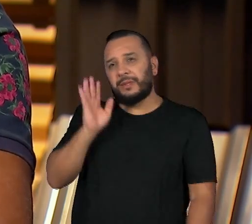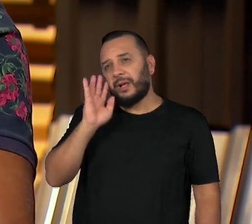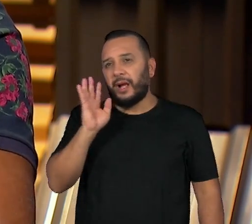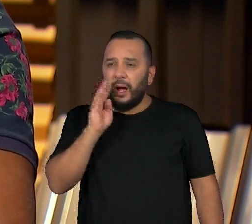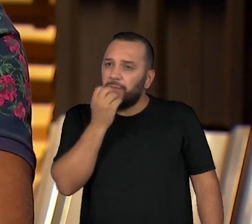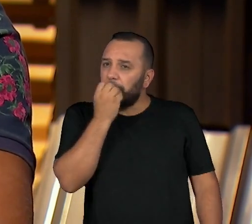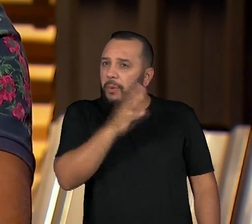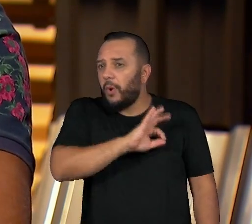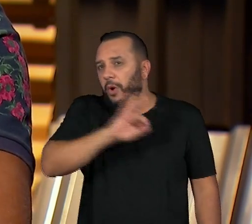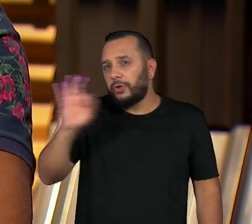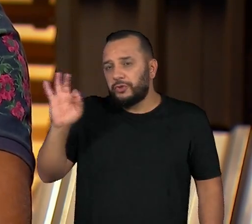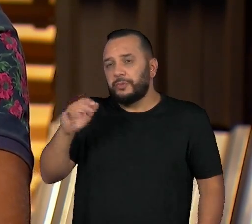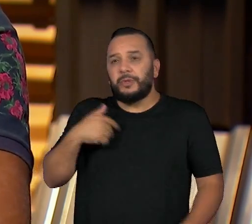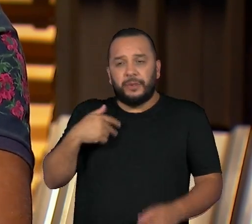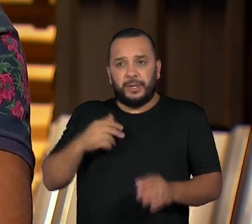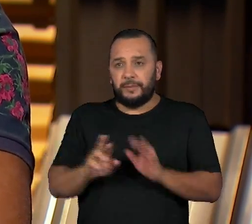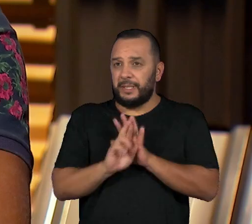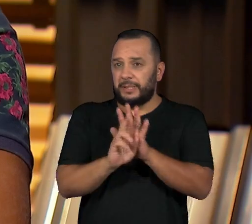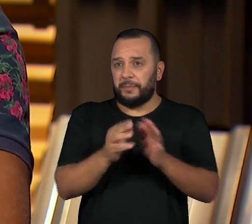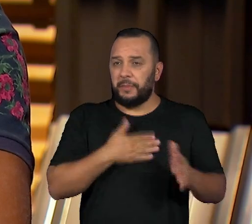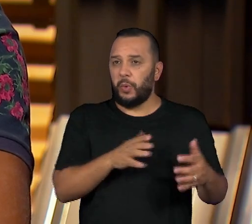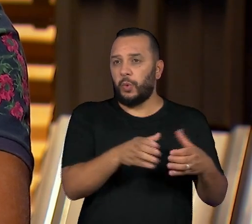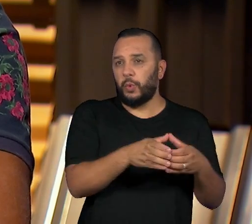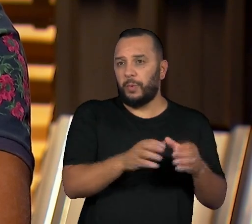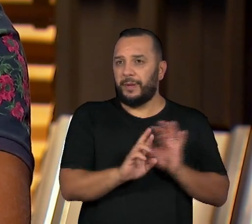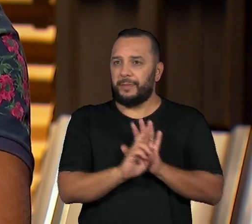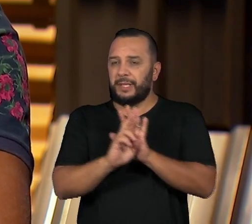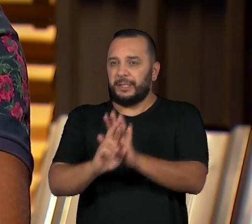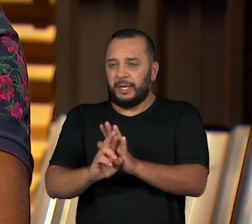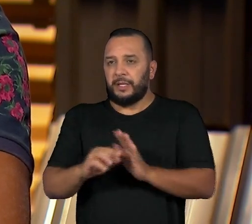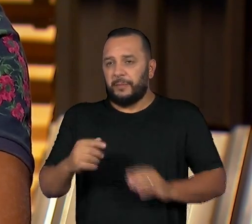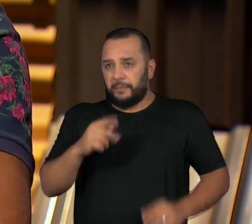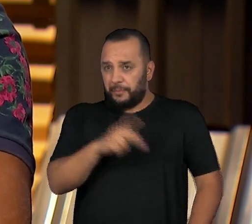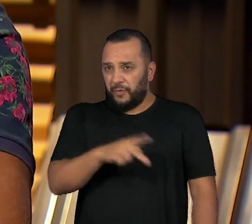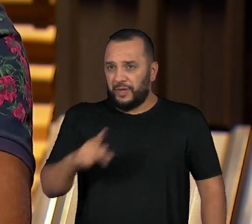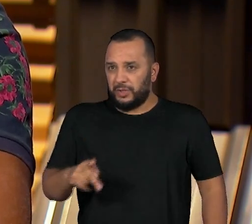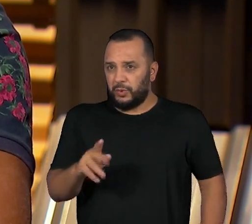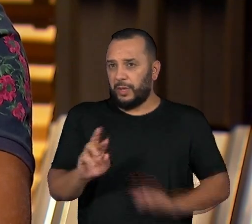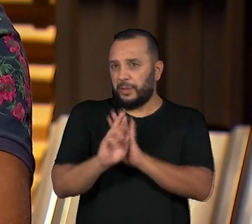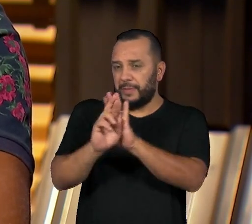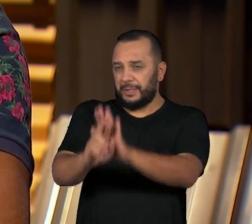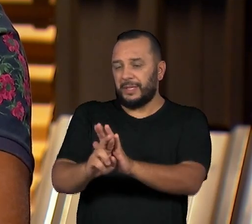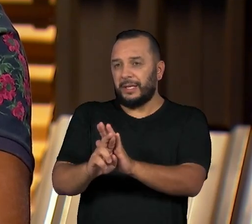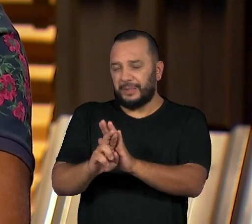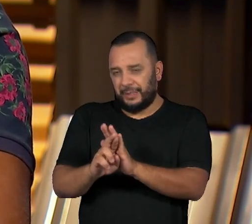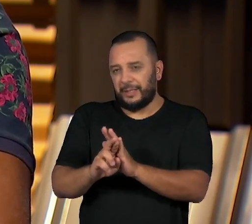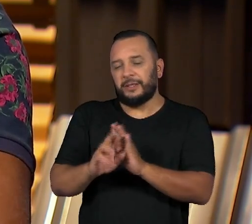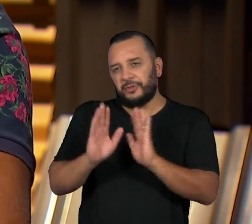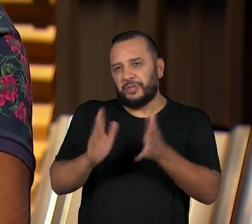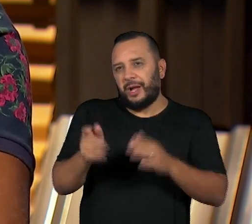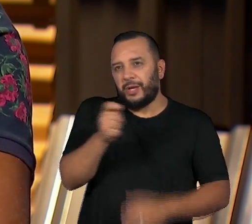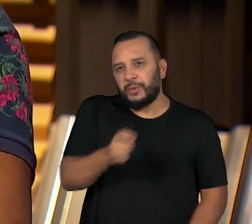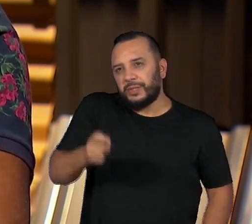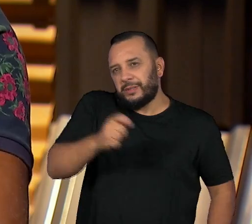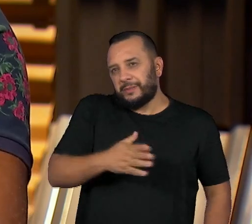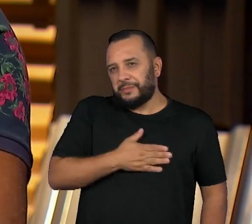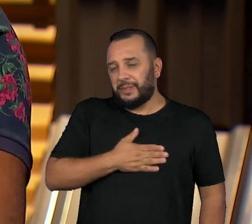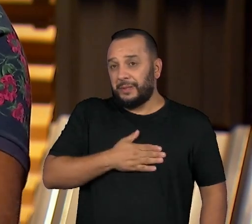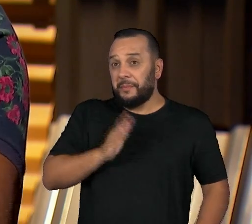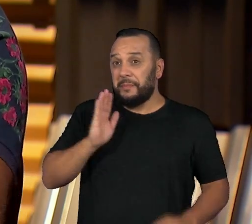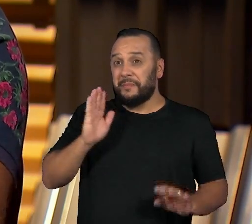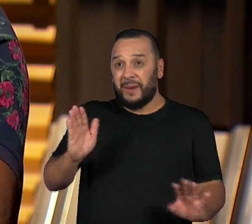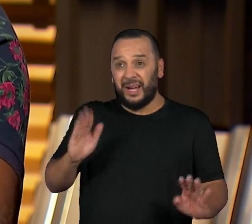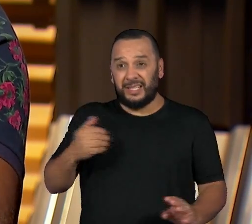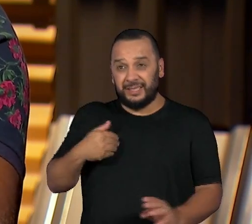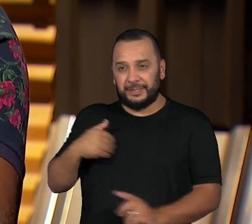tô representando meu time, representando meu mestre, minha academia, mas o momento em que sobe a